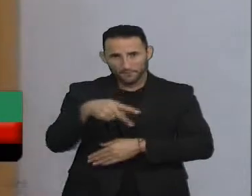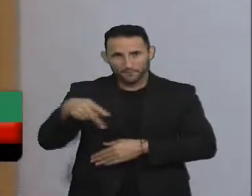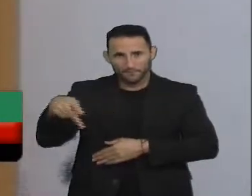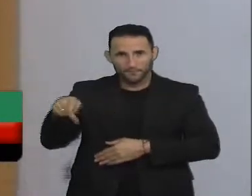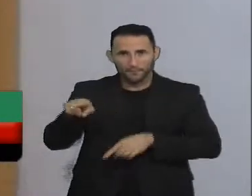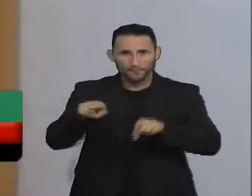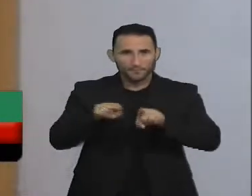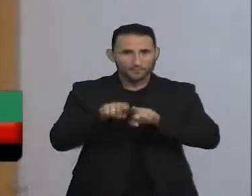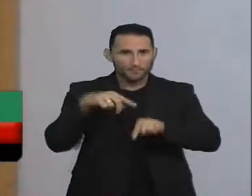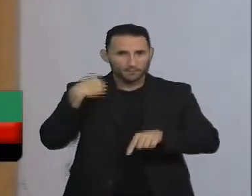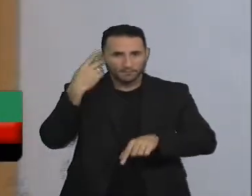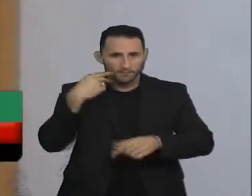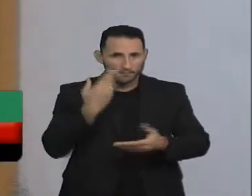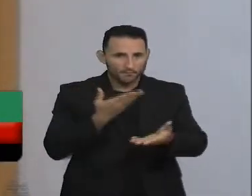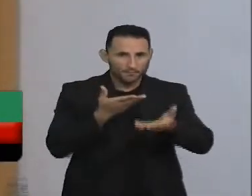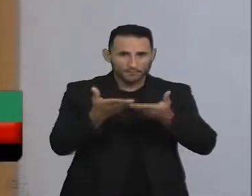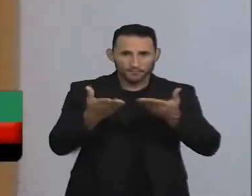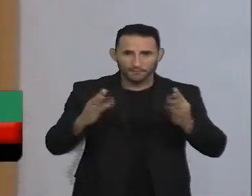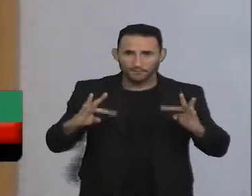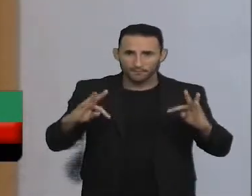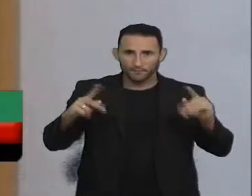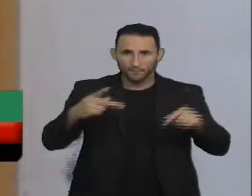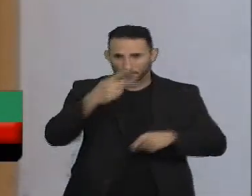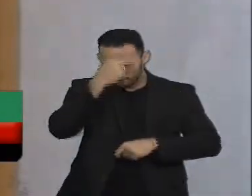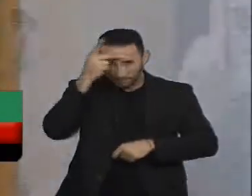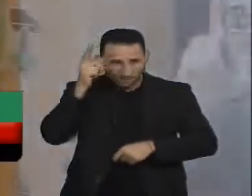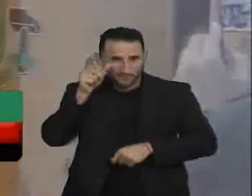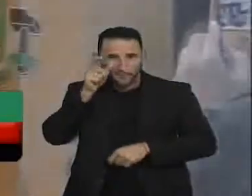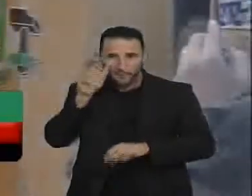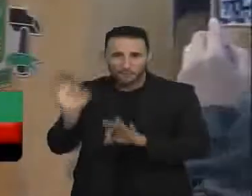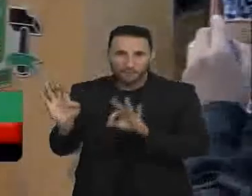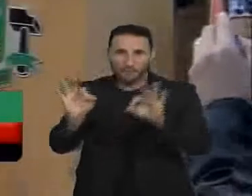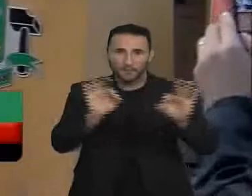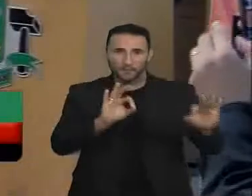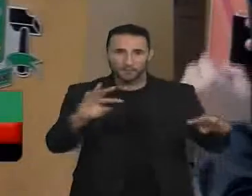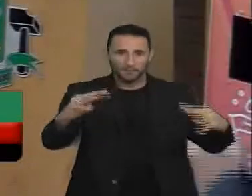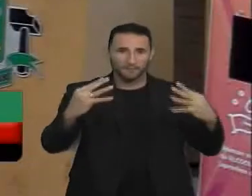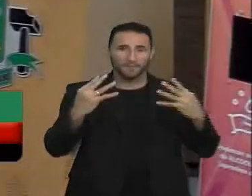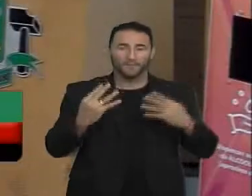nobres vereadores e público que nos acompanha.